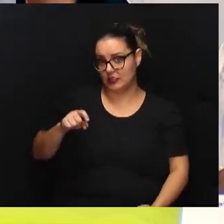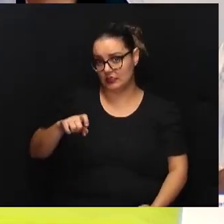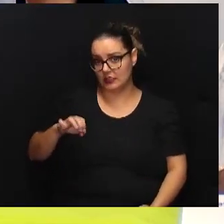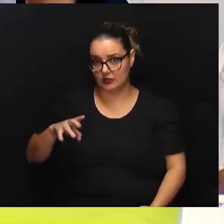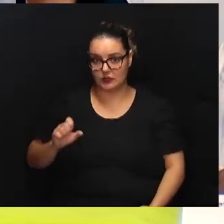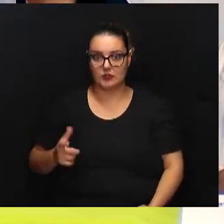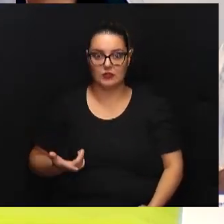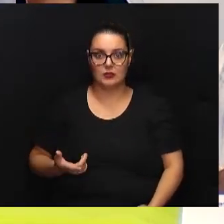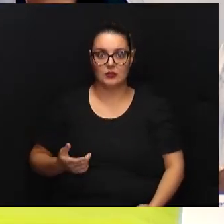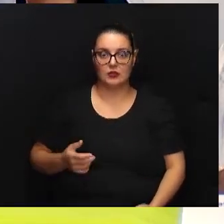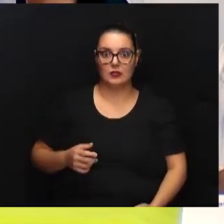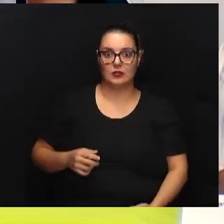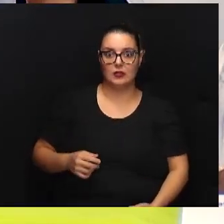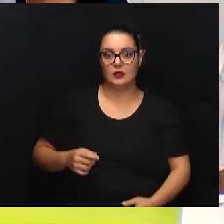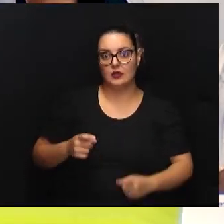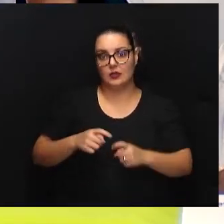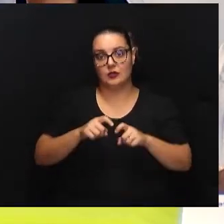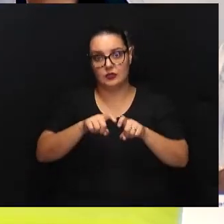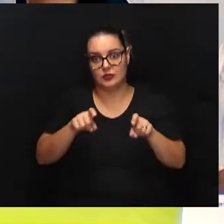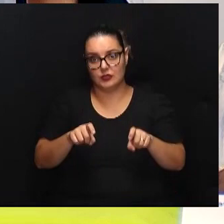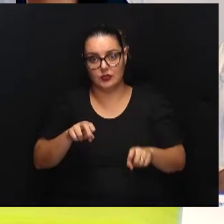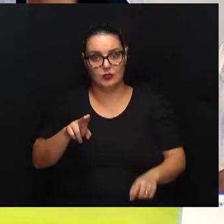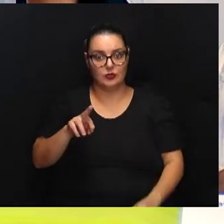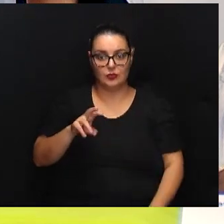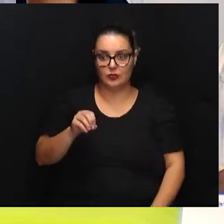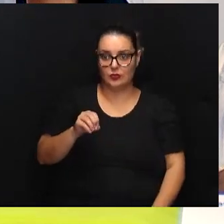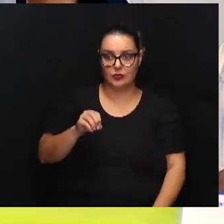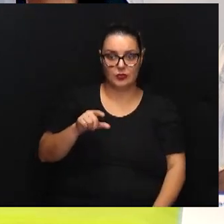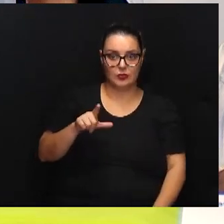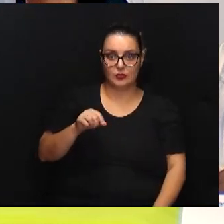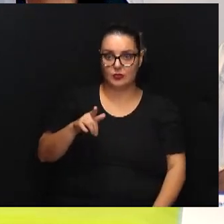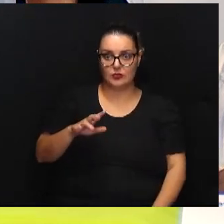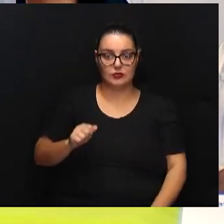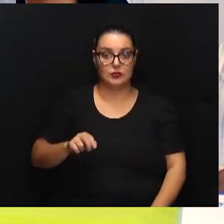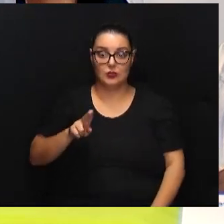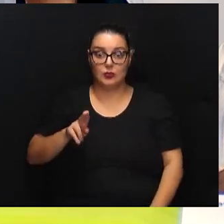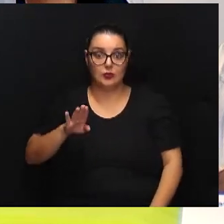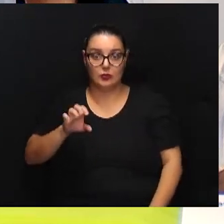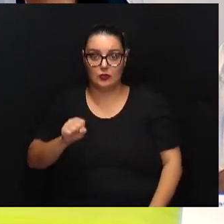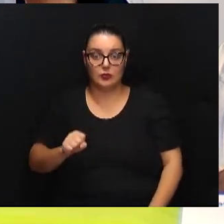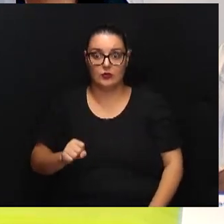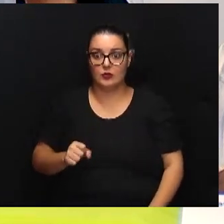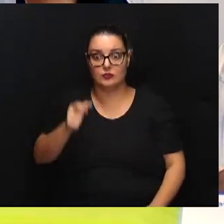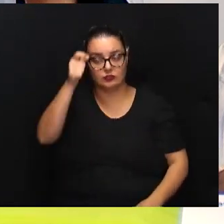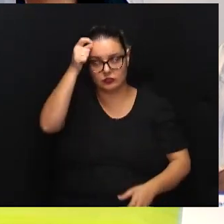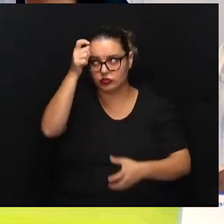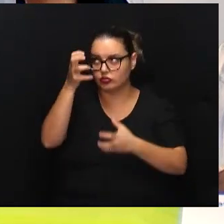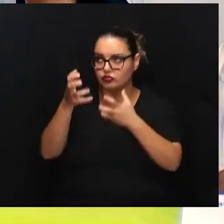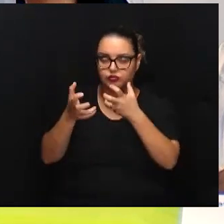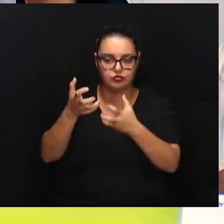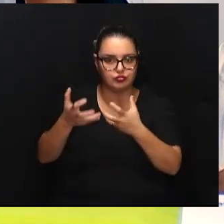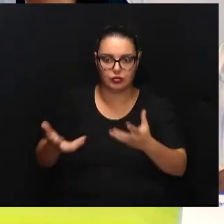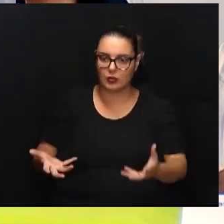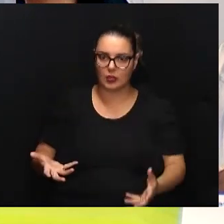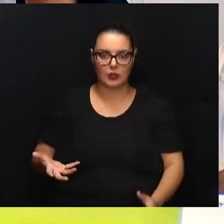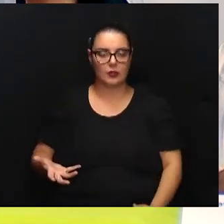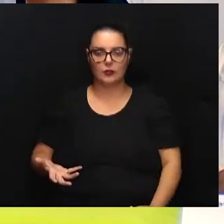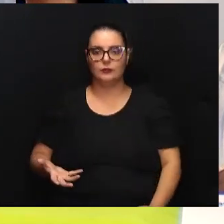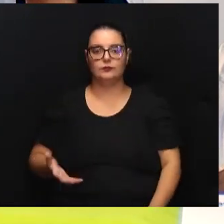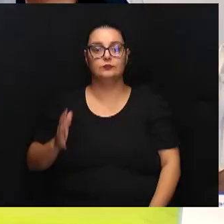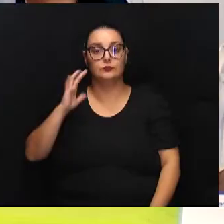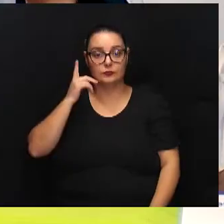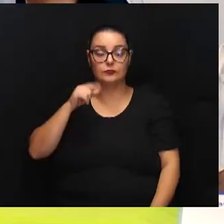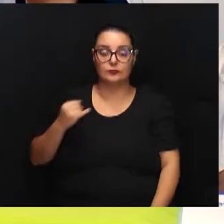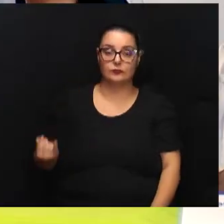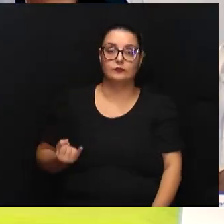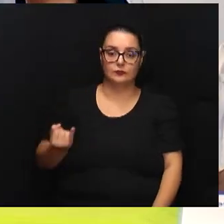conseguir urologista numa UBS é um inferno, né? Então, eu acho que é importante a gente pautar